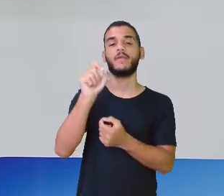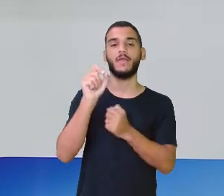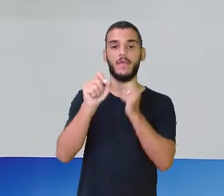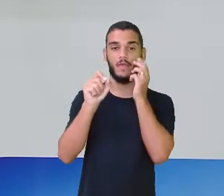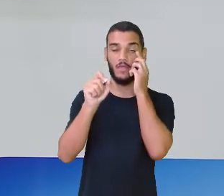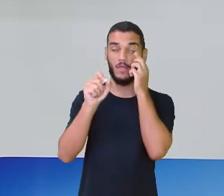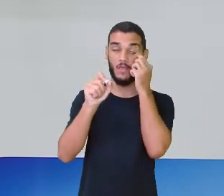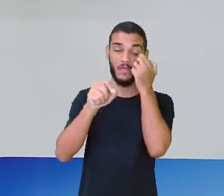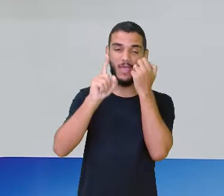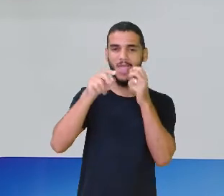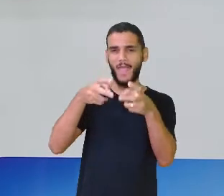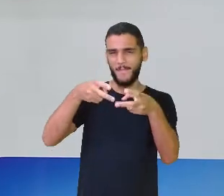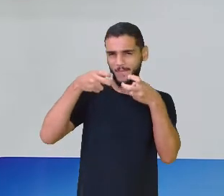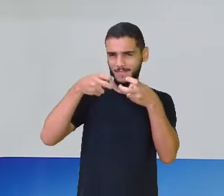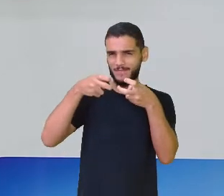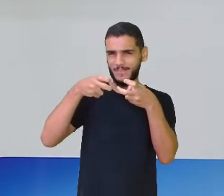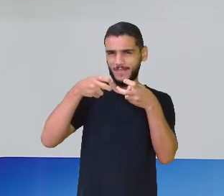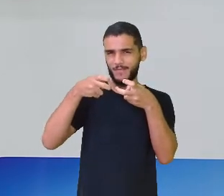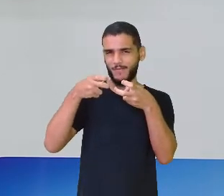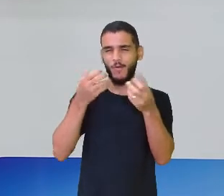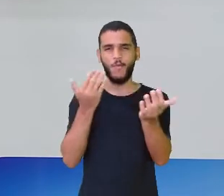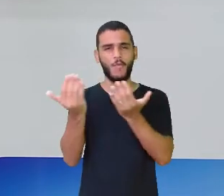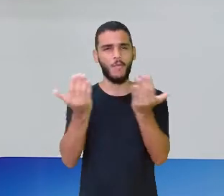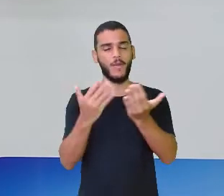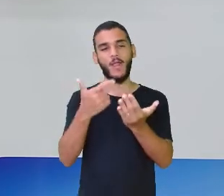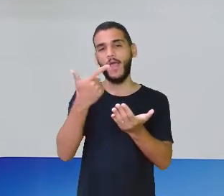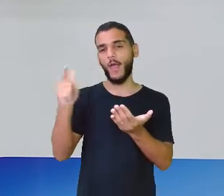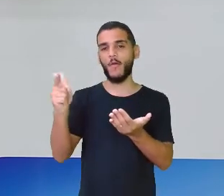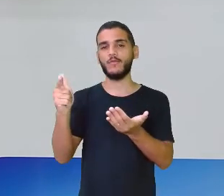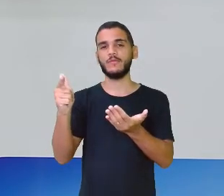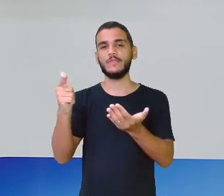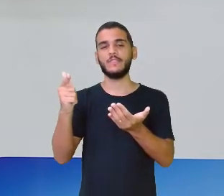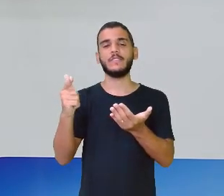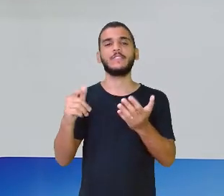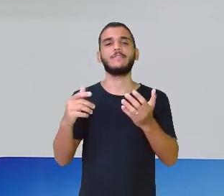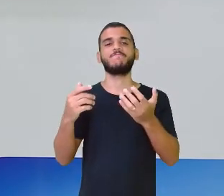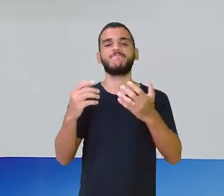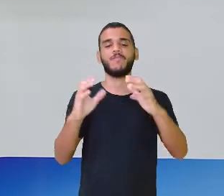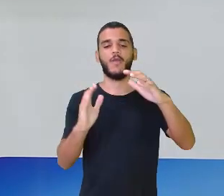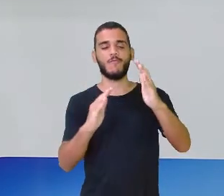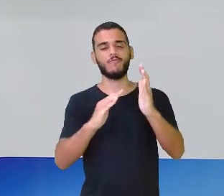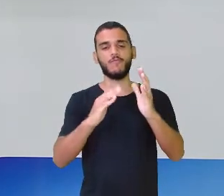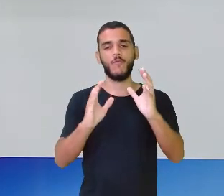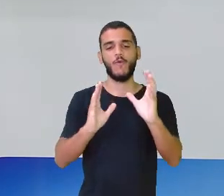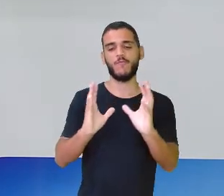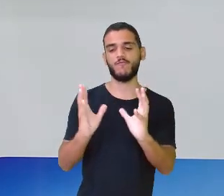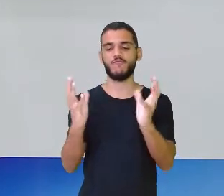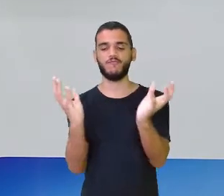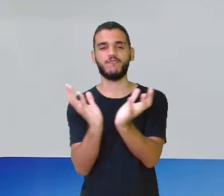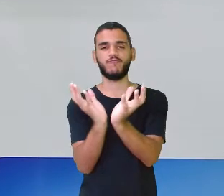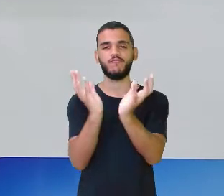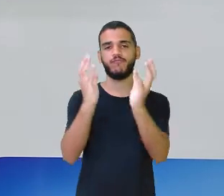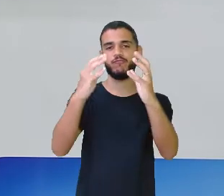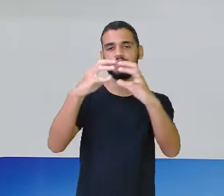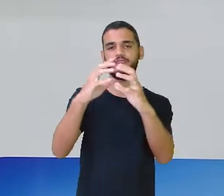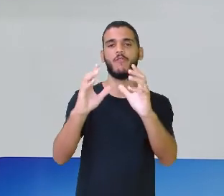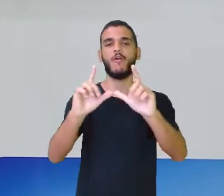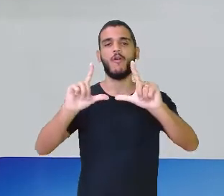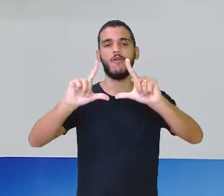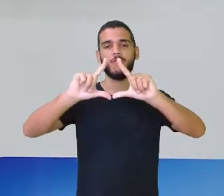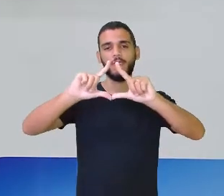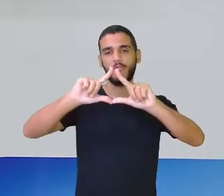não é tão perceptível como as formas geométricas. A gente vai entender direitinho sobre isso e para